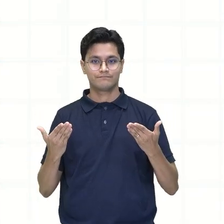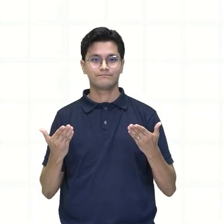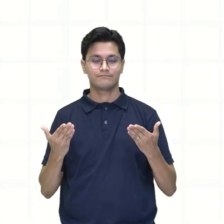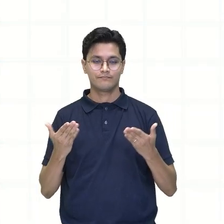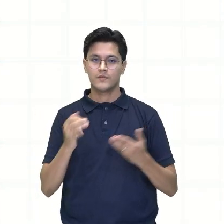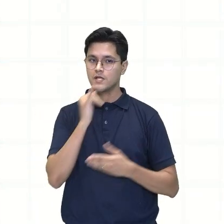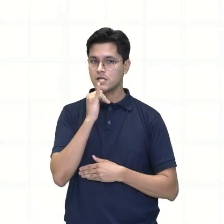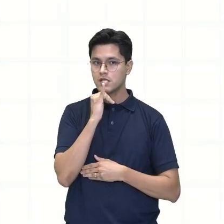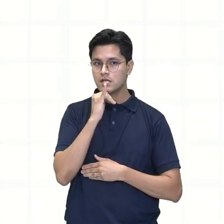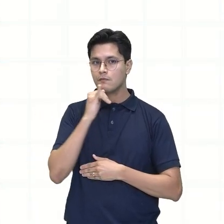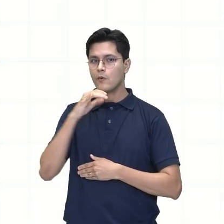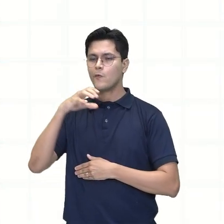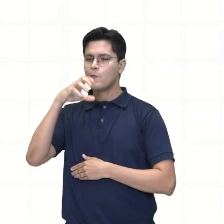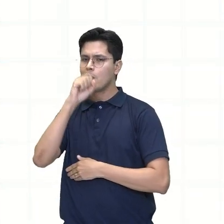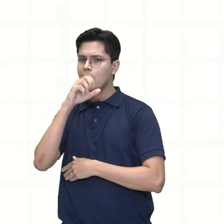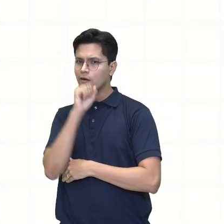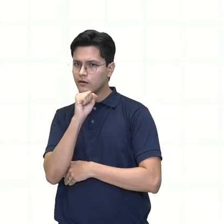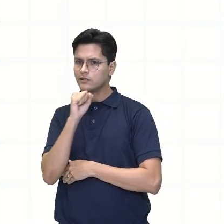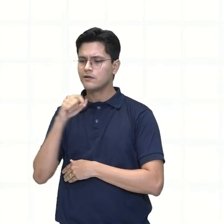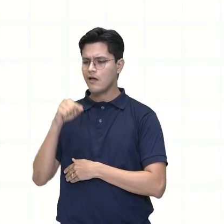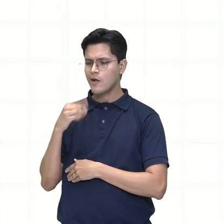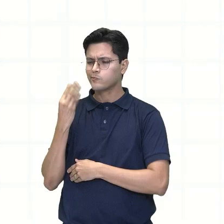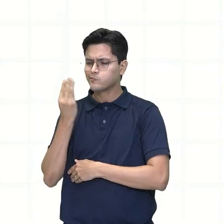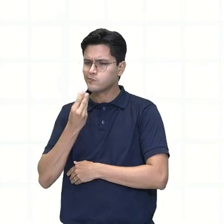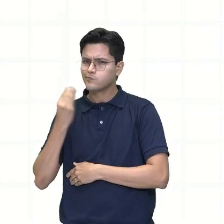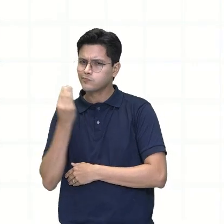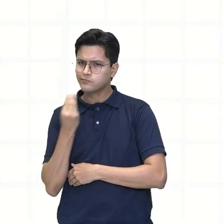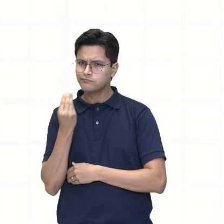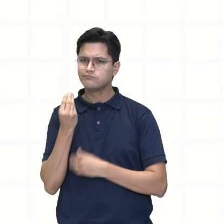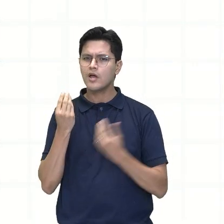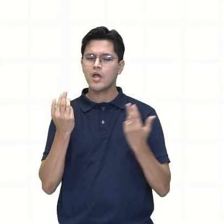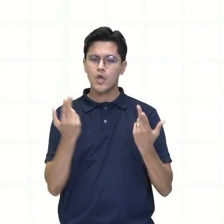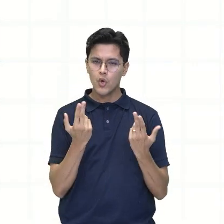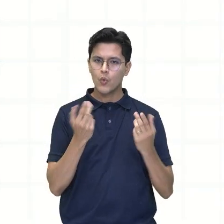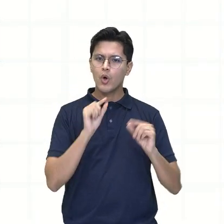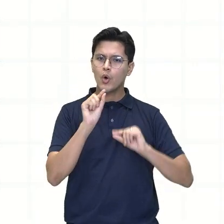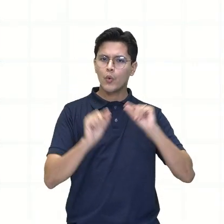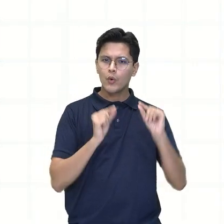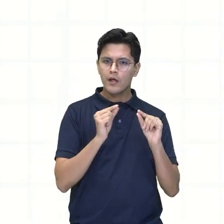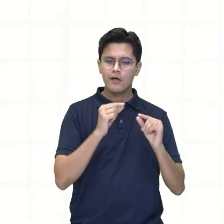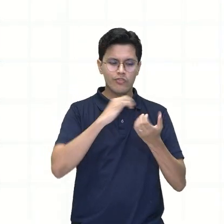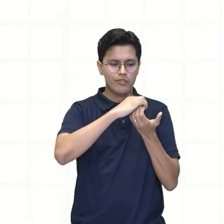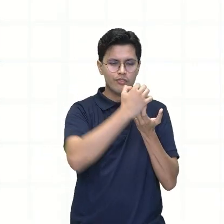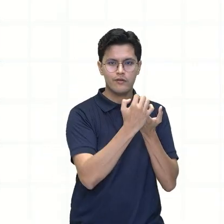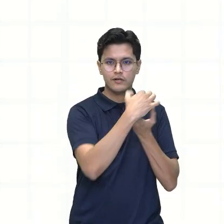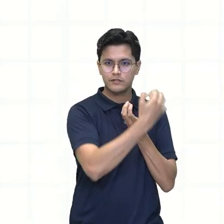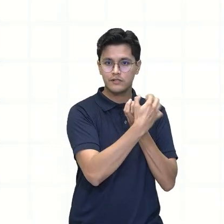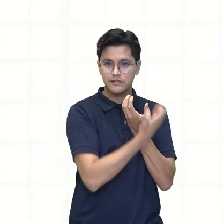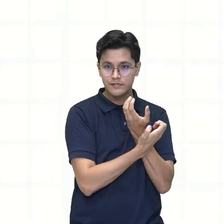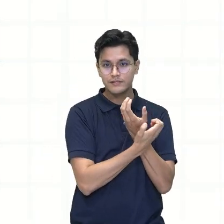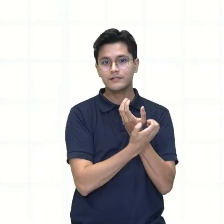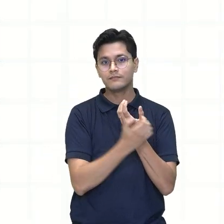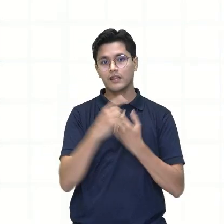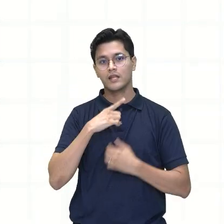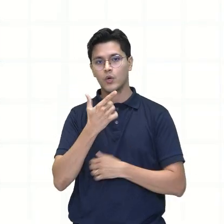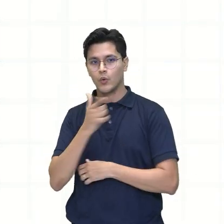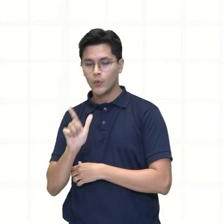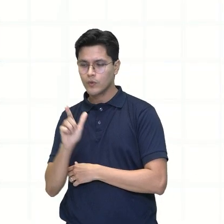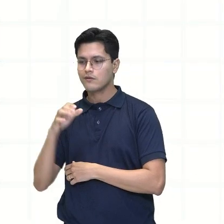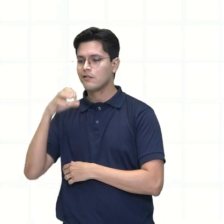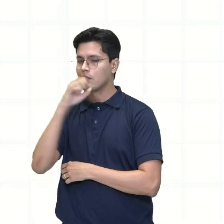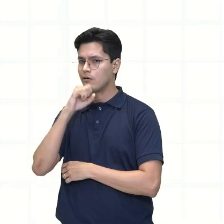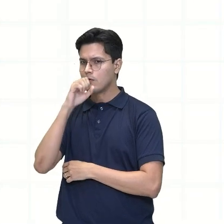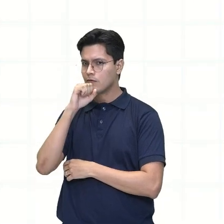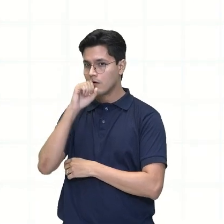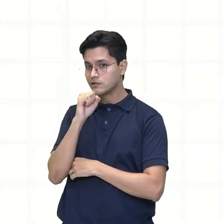a laranja é tão saborosa quanto a tangerina. A laranja é mais